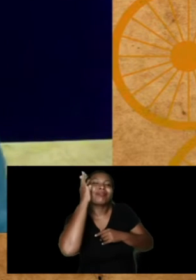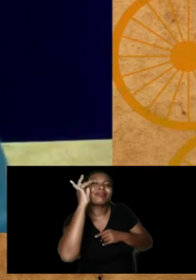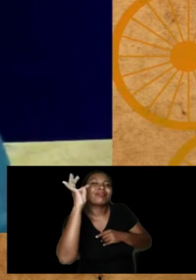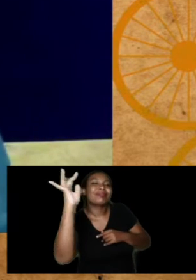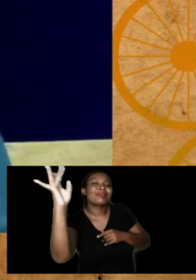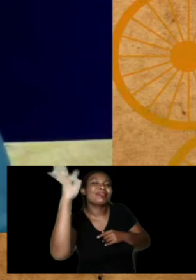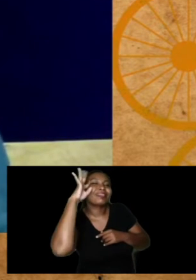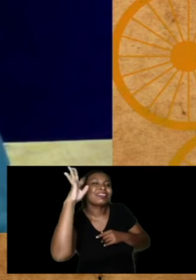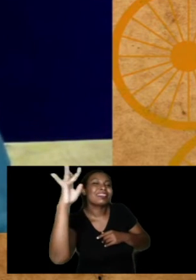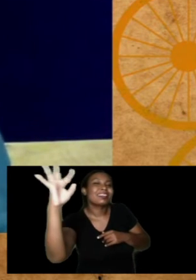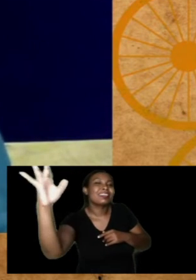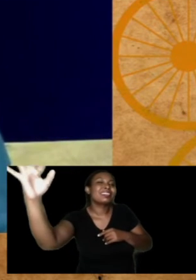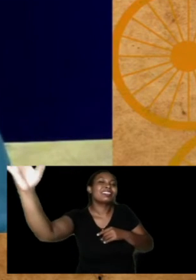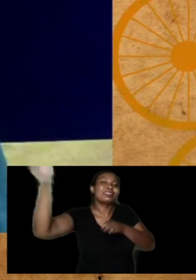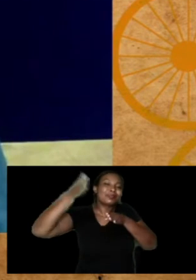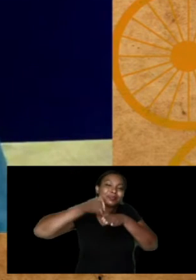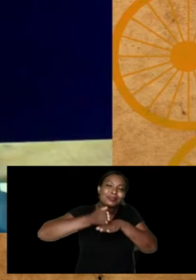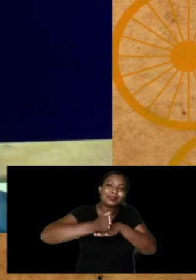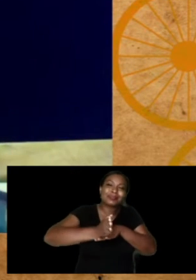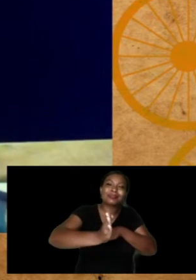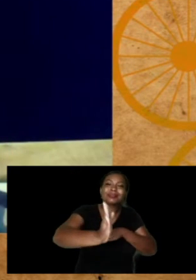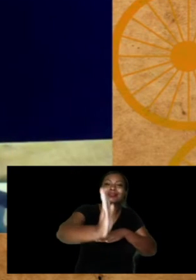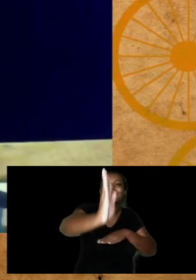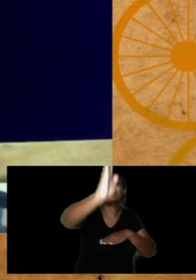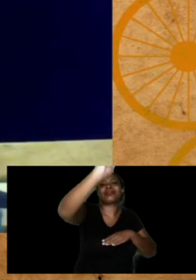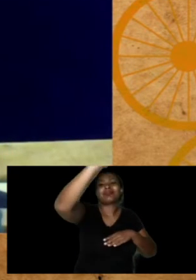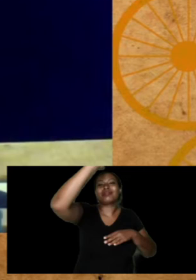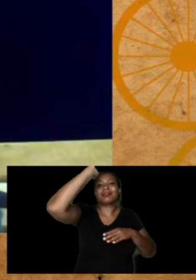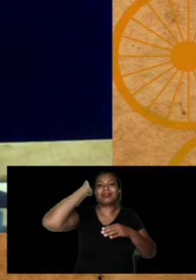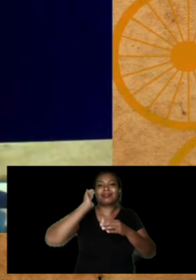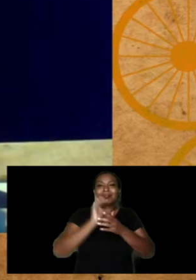sobre todos os trilhos da Terra.